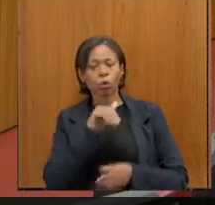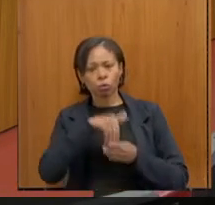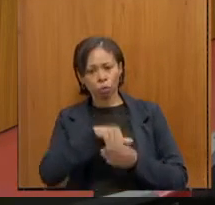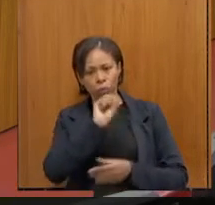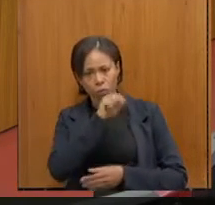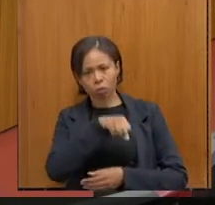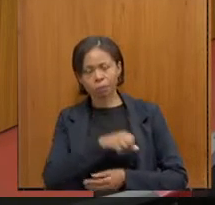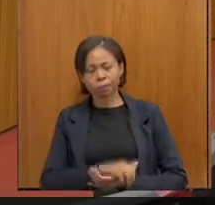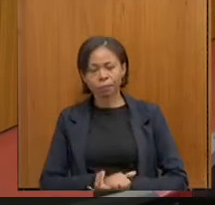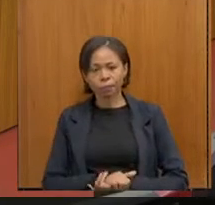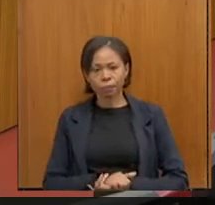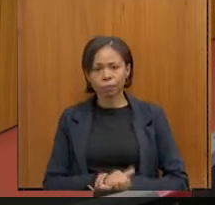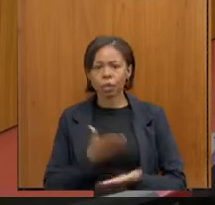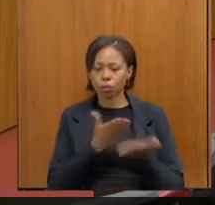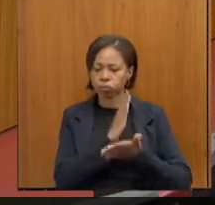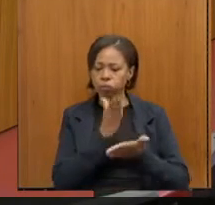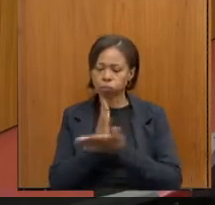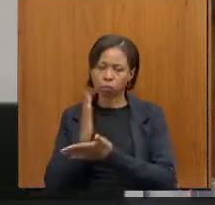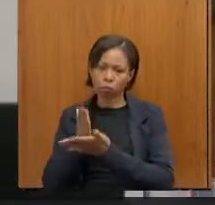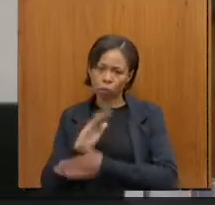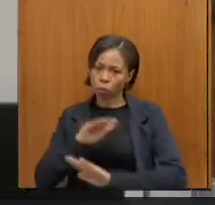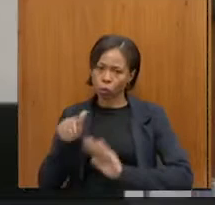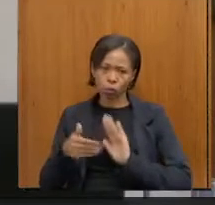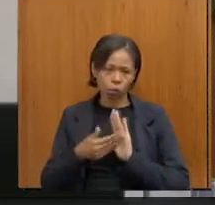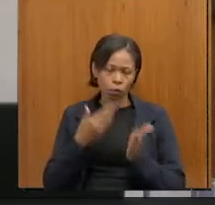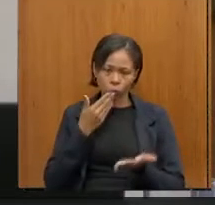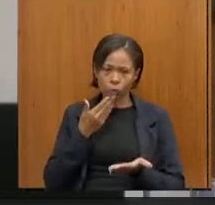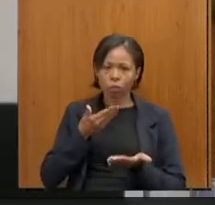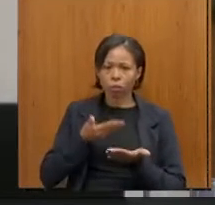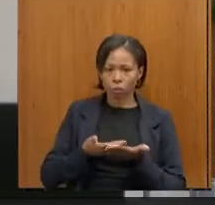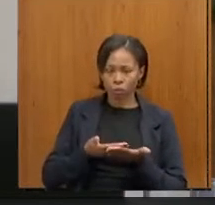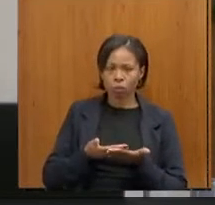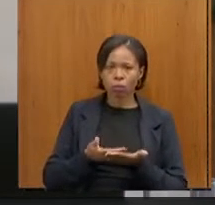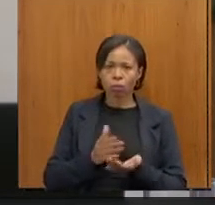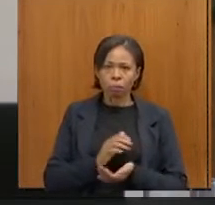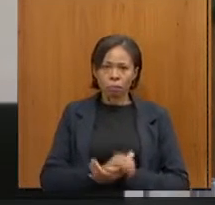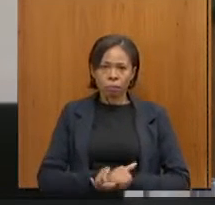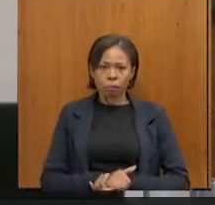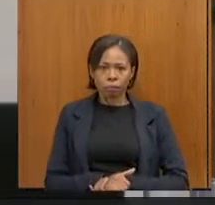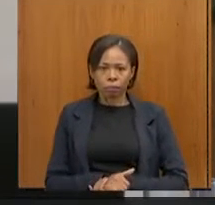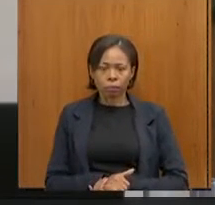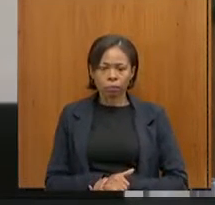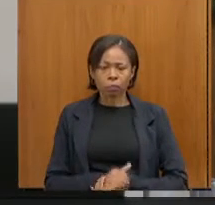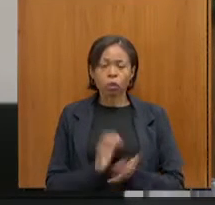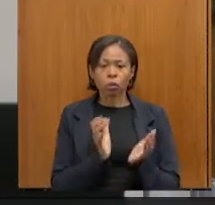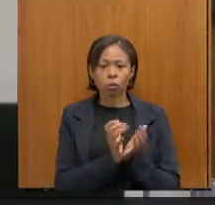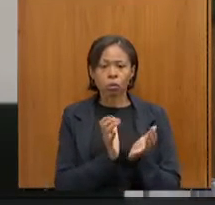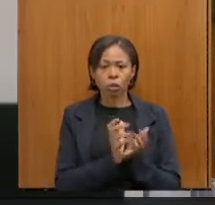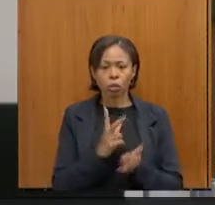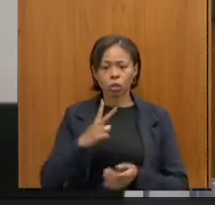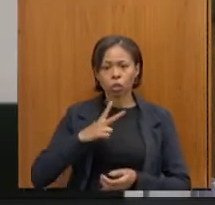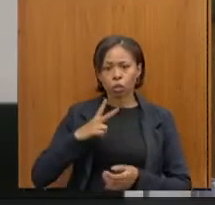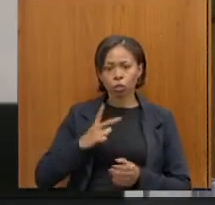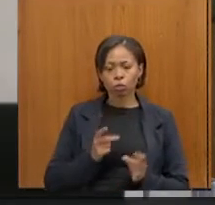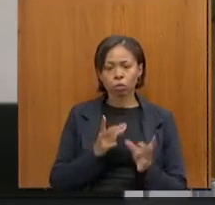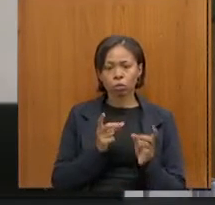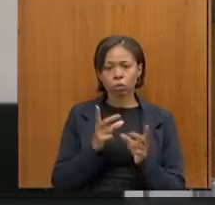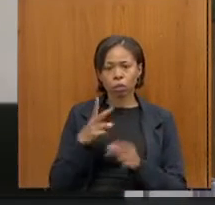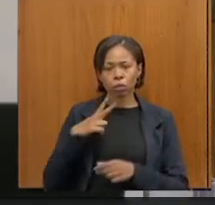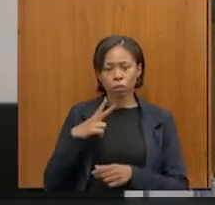objetivo portanto aprovado todos os requerimentos comissão de energias renováveis comissão de privatizações